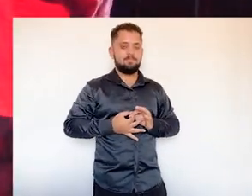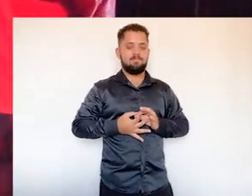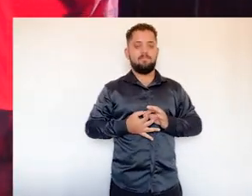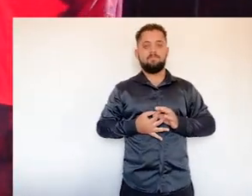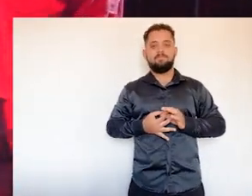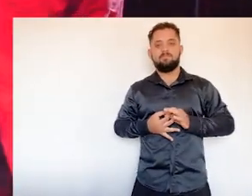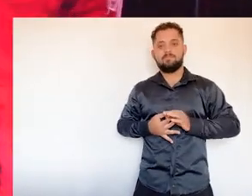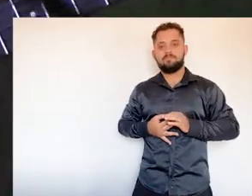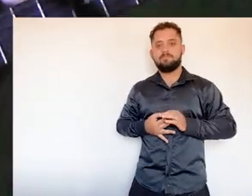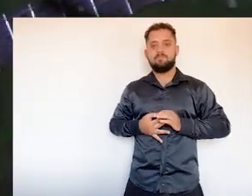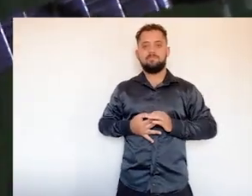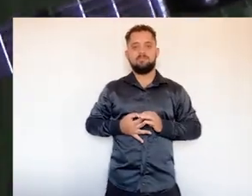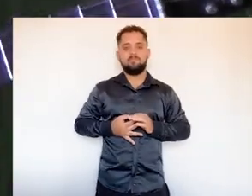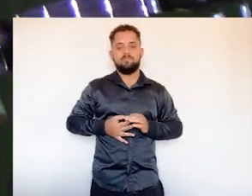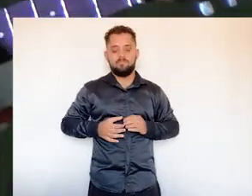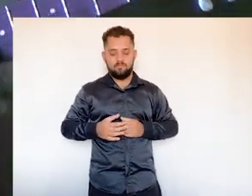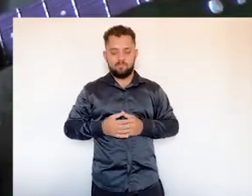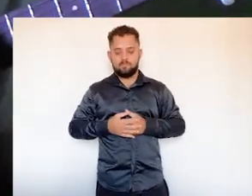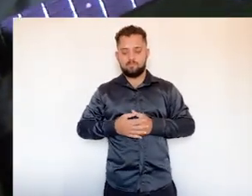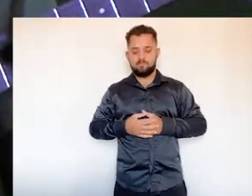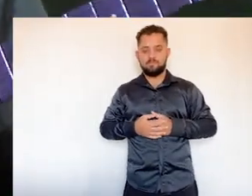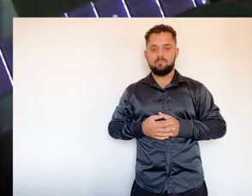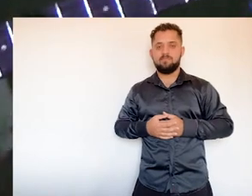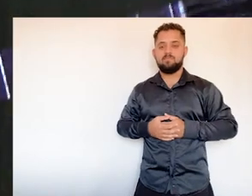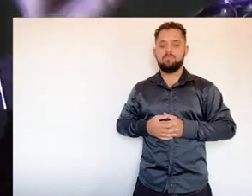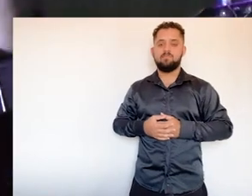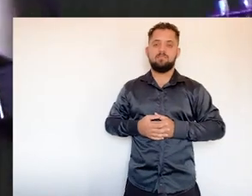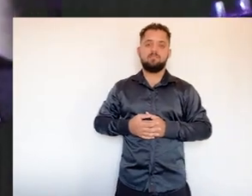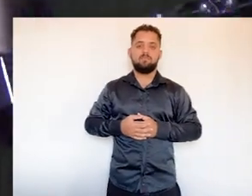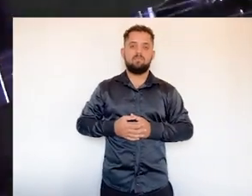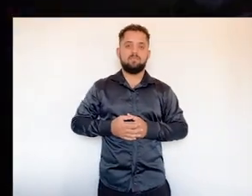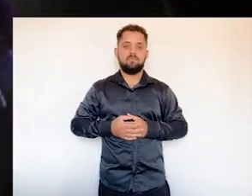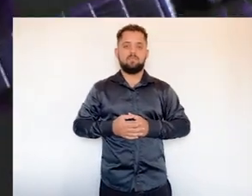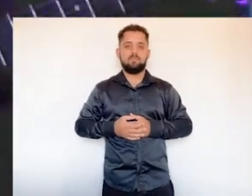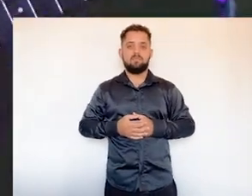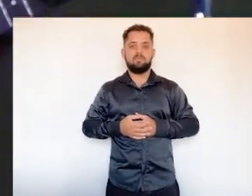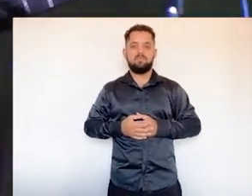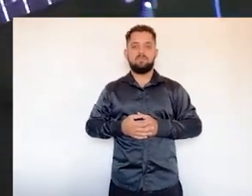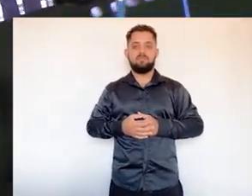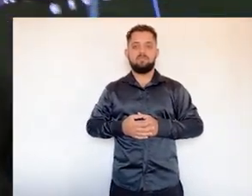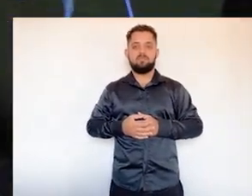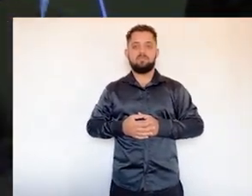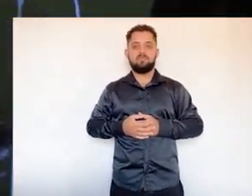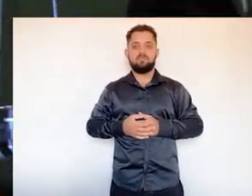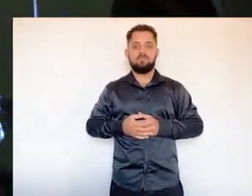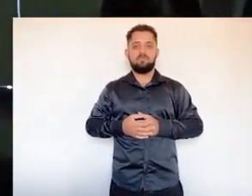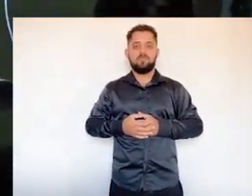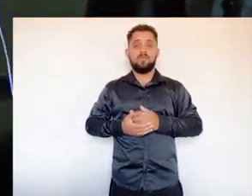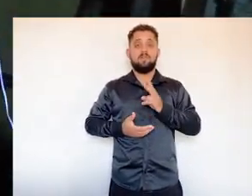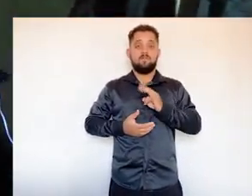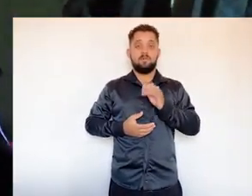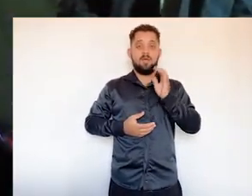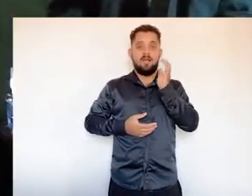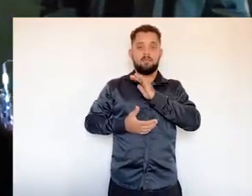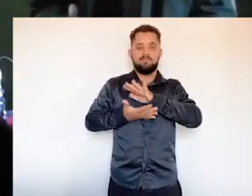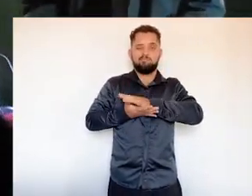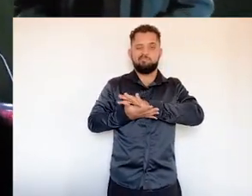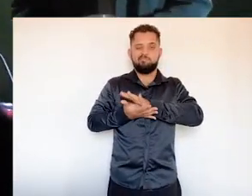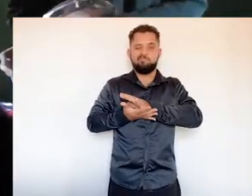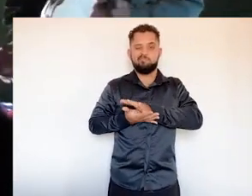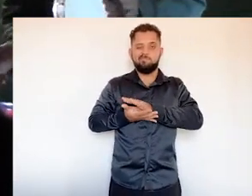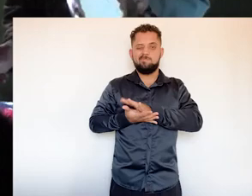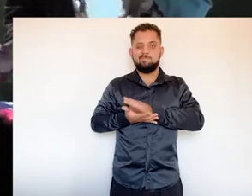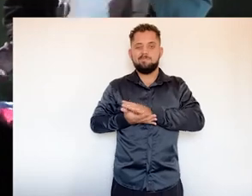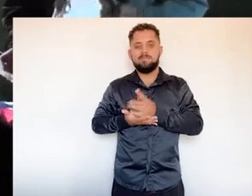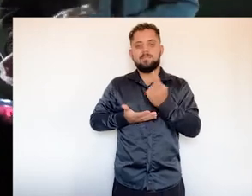A gente vai fugir um pouquinho dessa linha e vamos tocar um sambinha, mas é só um só. É só um sambinha. Esse